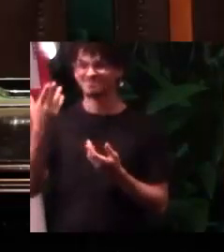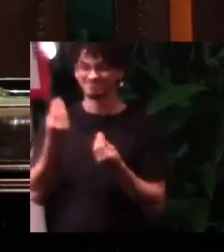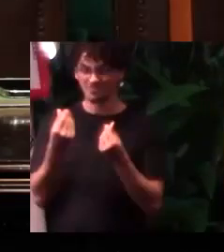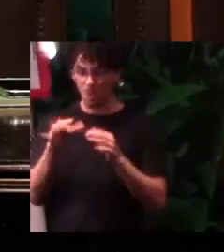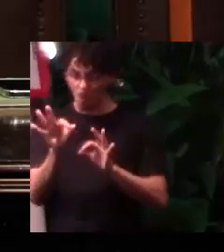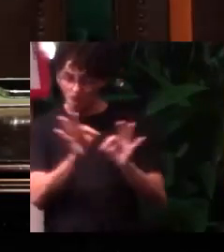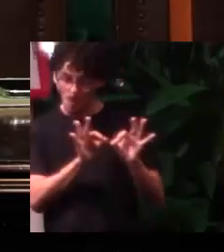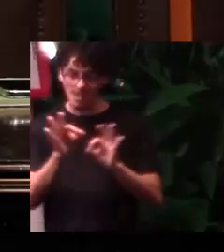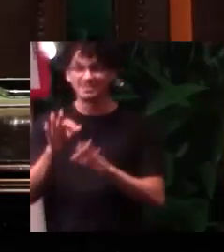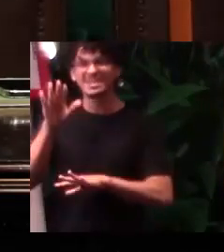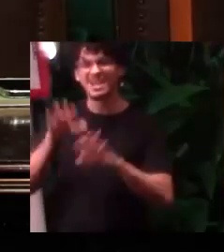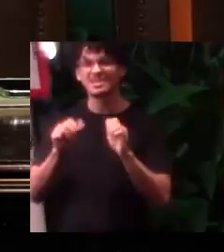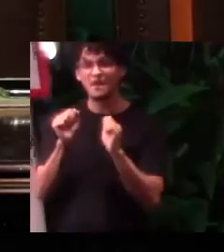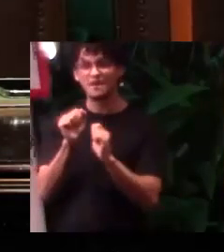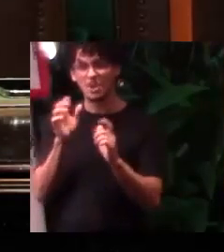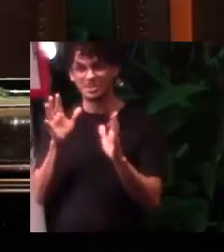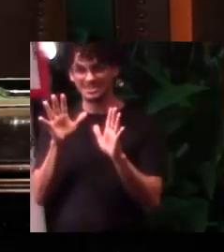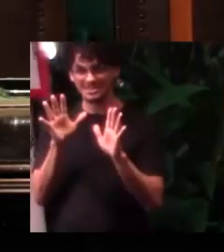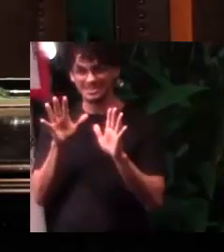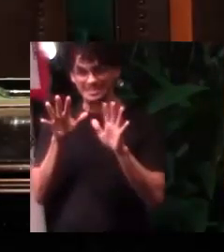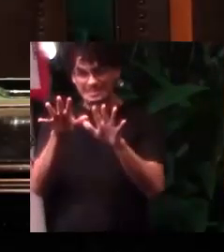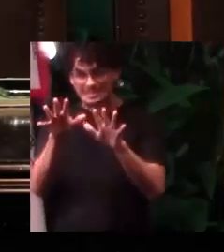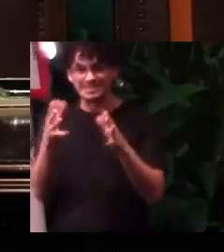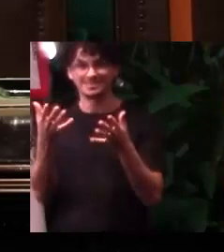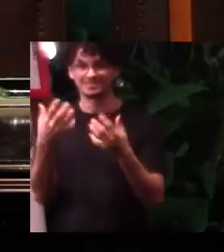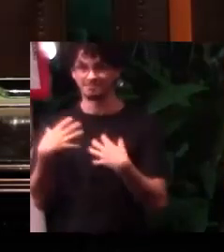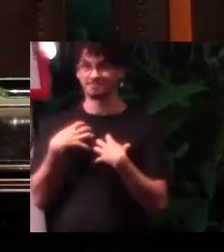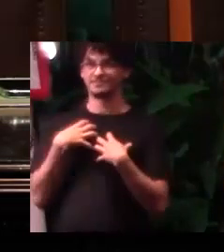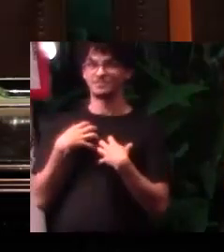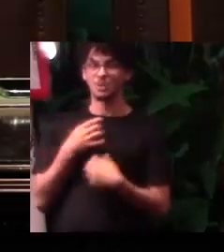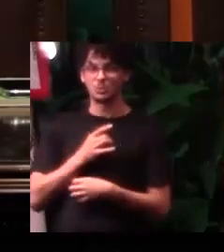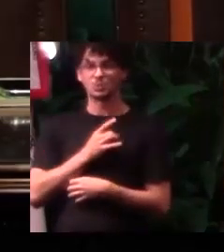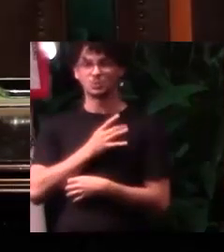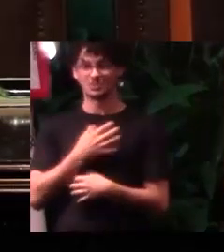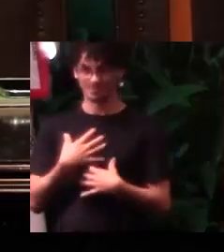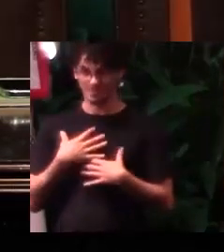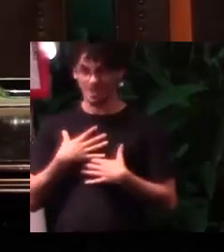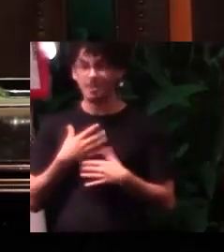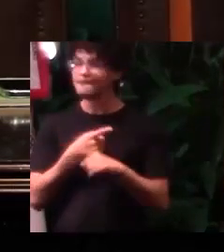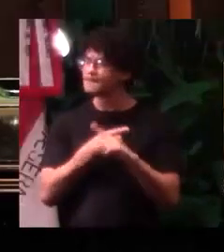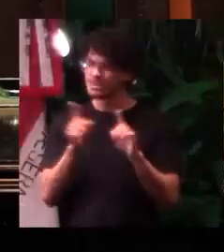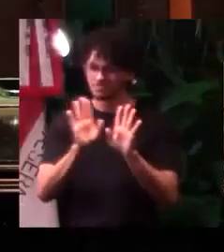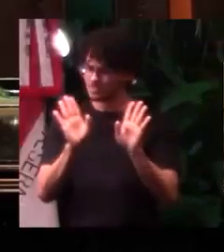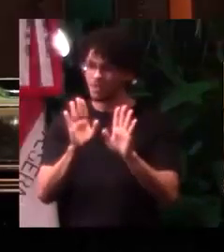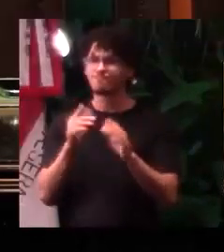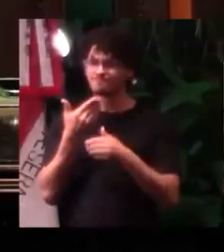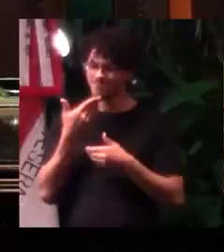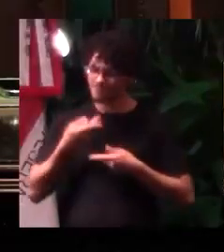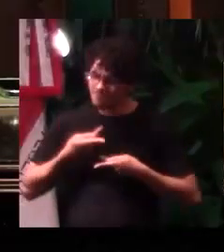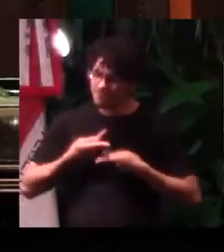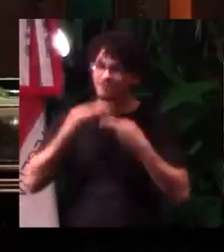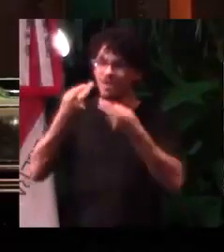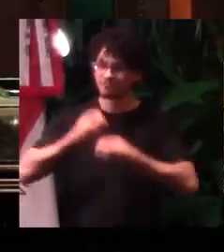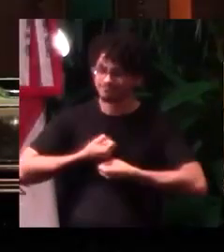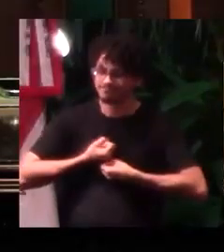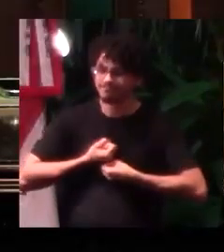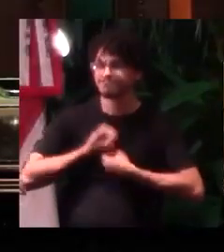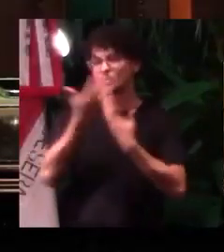que pode intimidar. Eu queria pedir para vocês não ficarem assim e falarem na hora que for para falar,